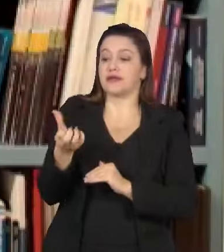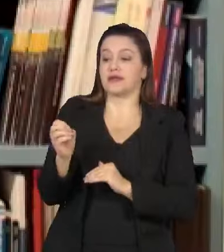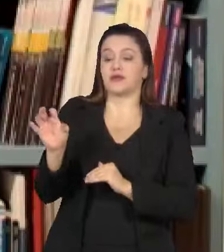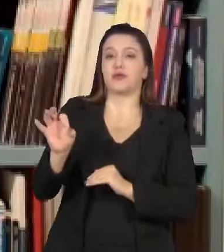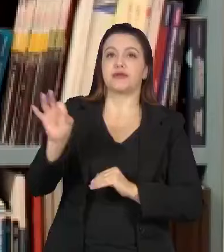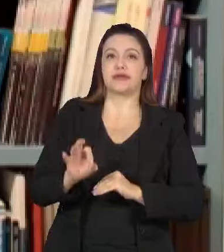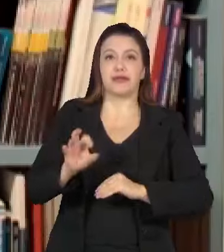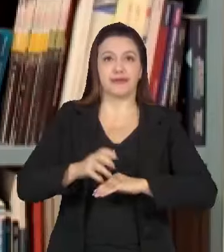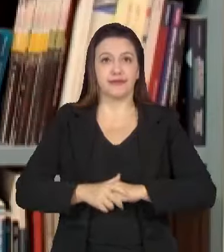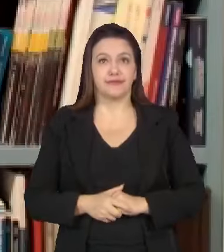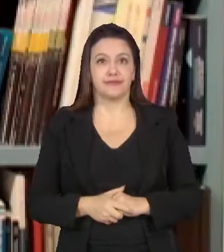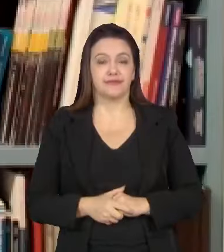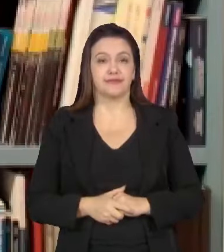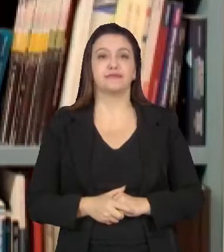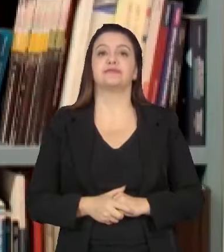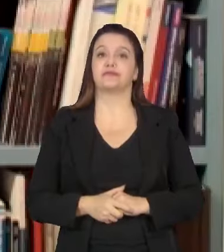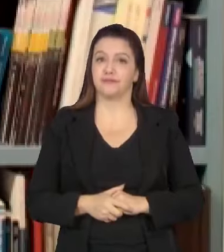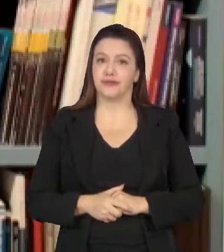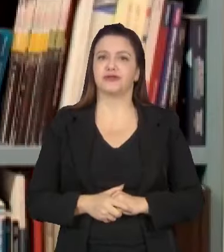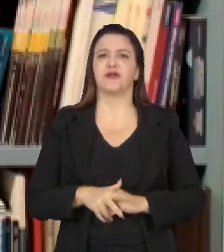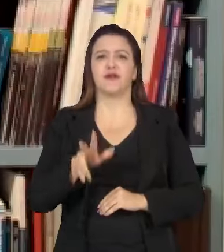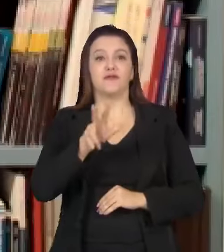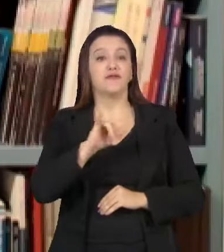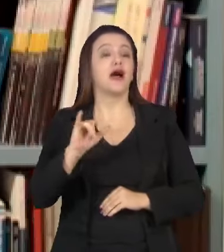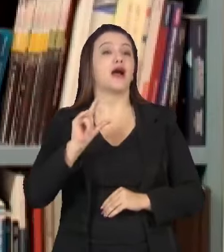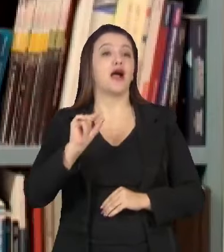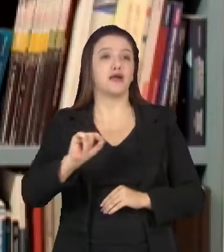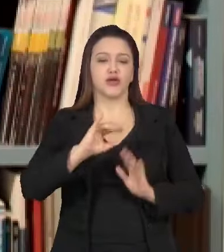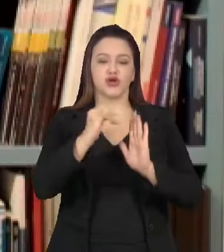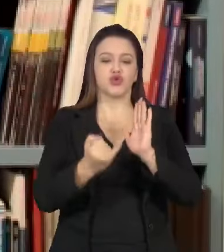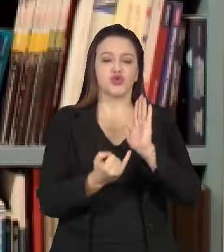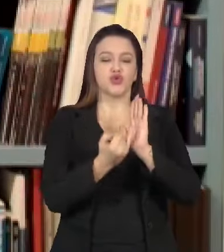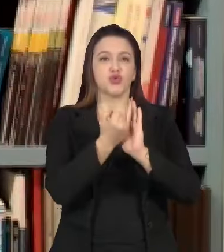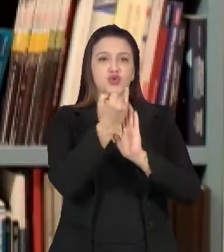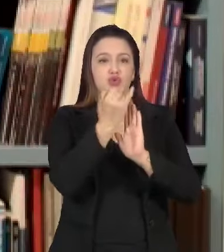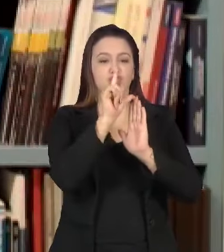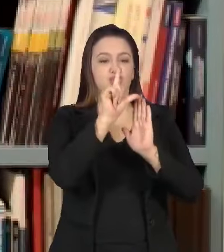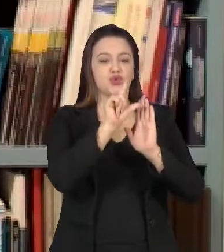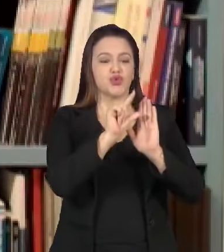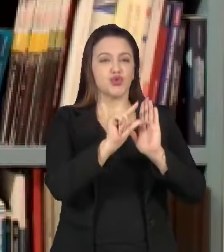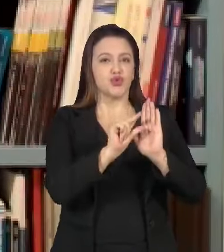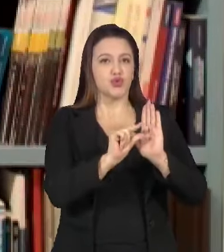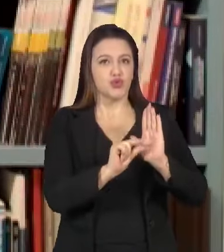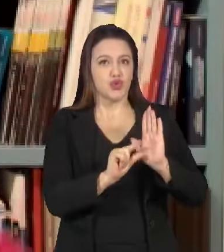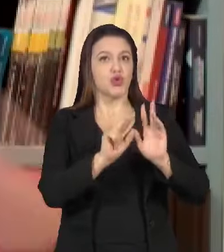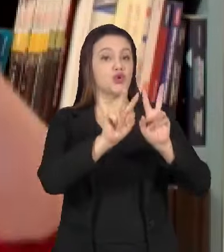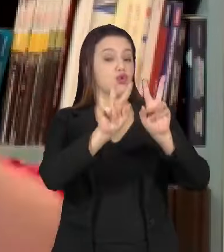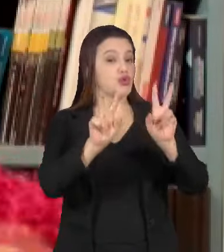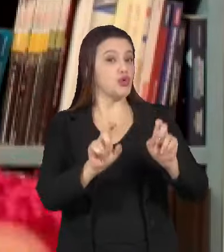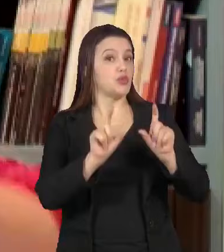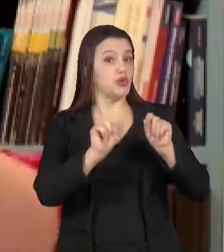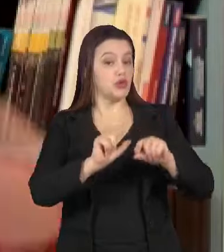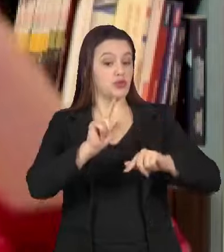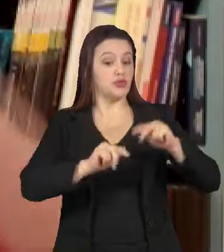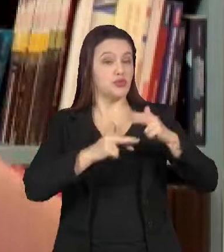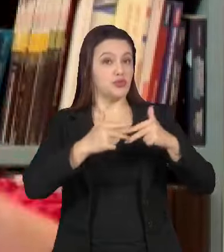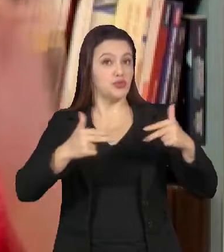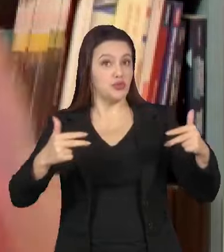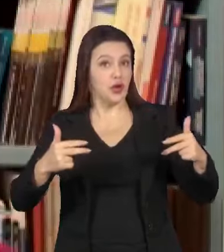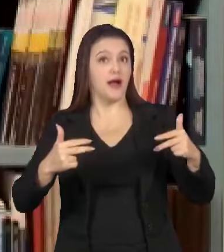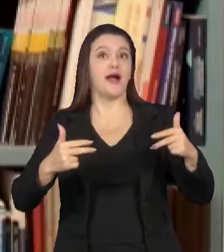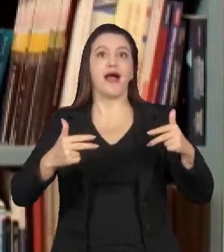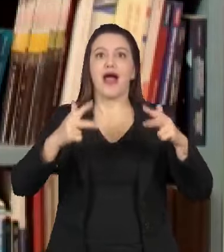quando a gente vai reduzindo a alíquota sobre alguns bens sobre alguns serviços é como a maré a